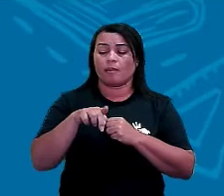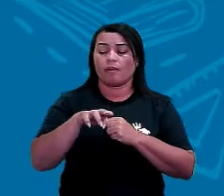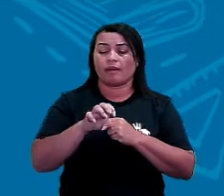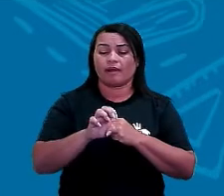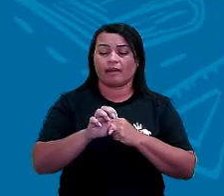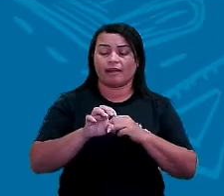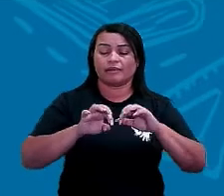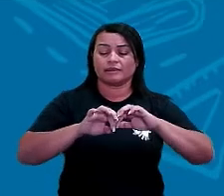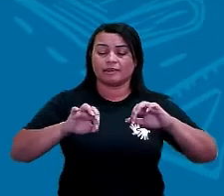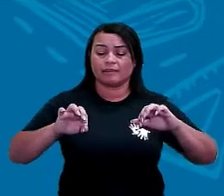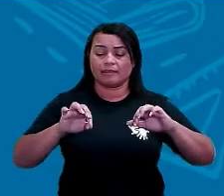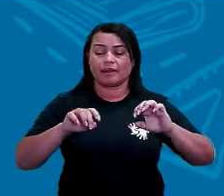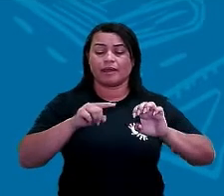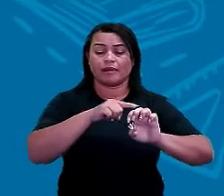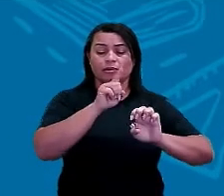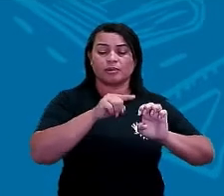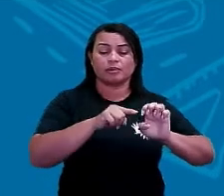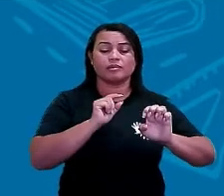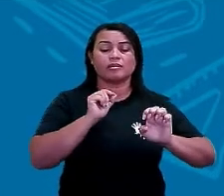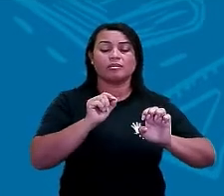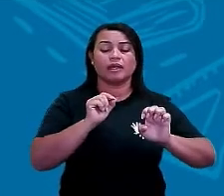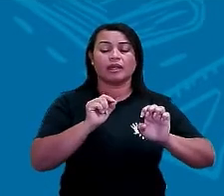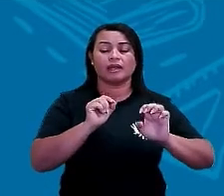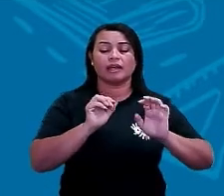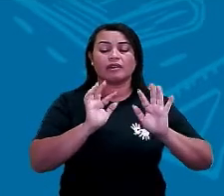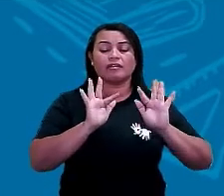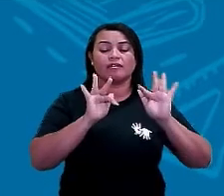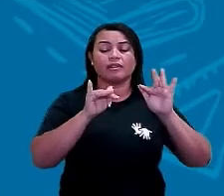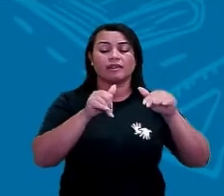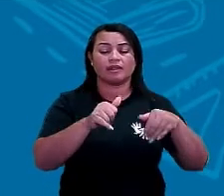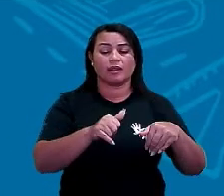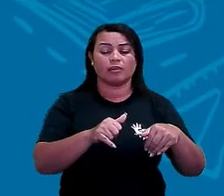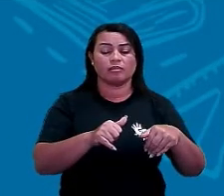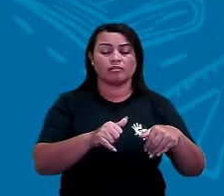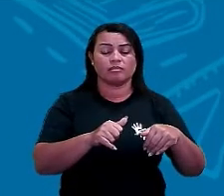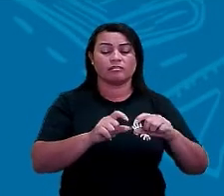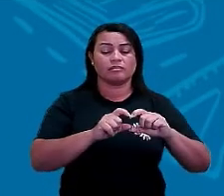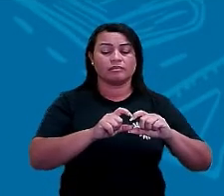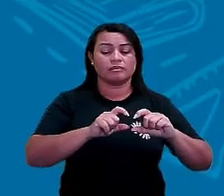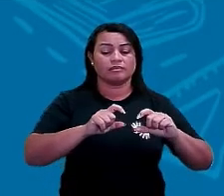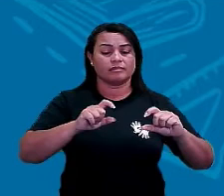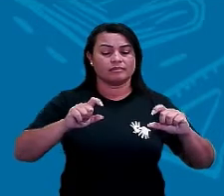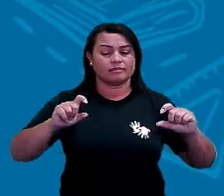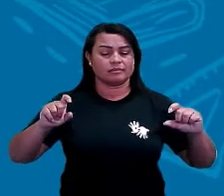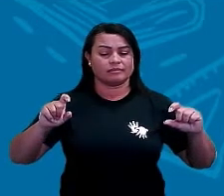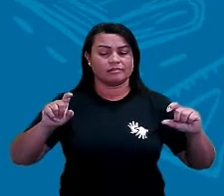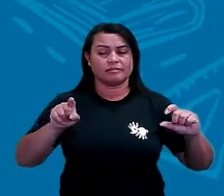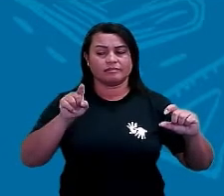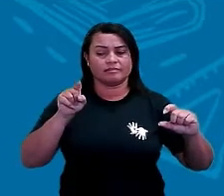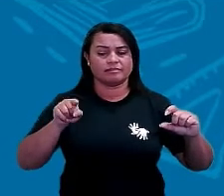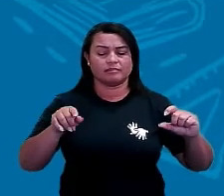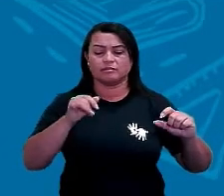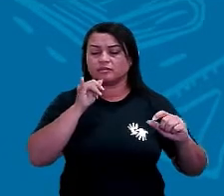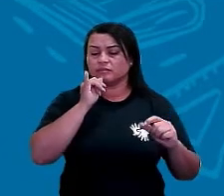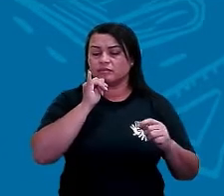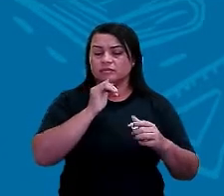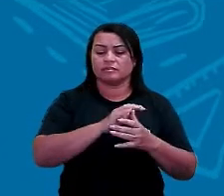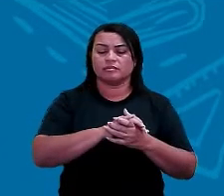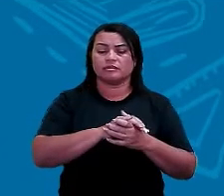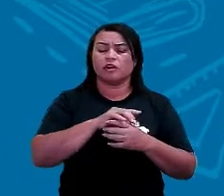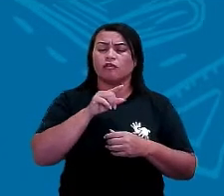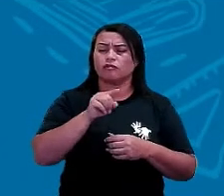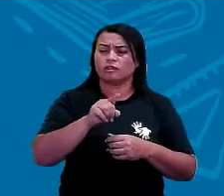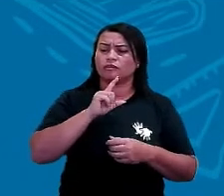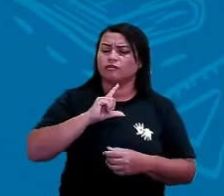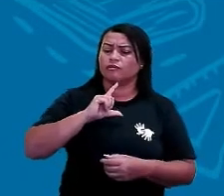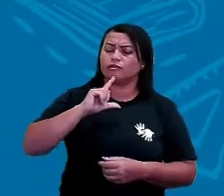o acento, a gente joga ele para o final da frase interrogativa. Por exemplo,